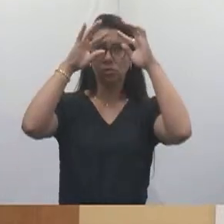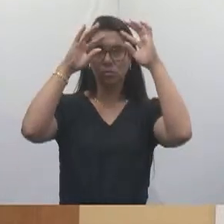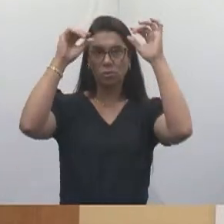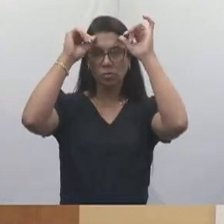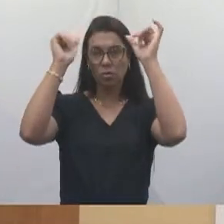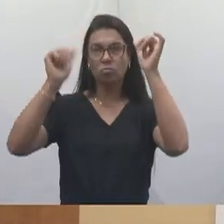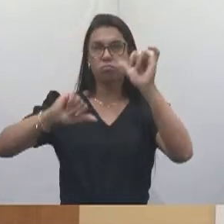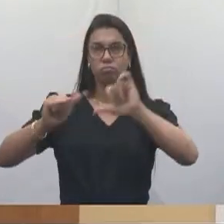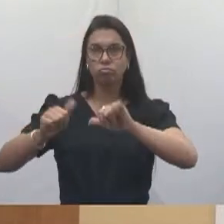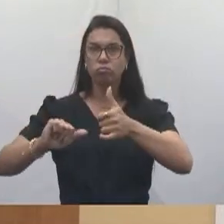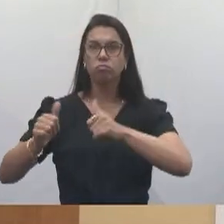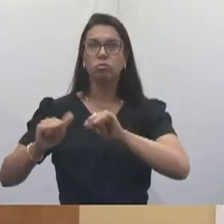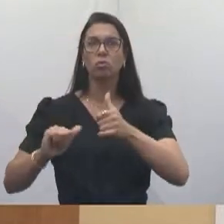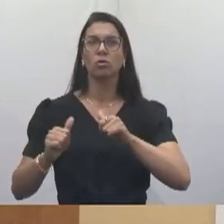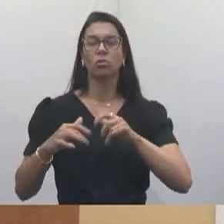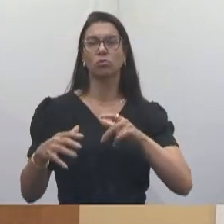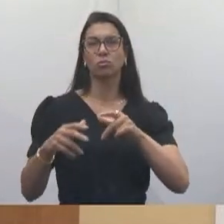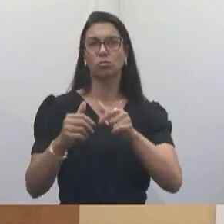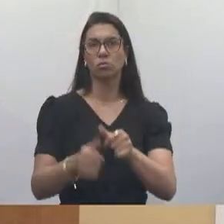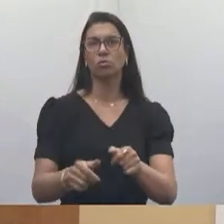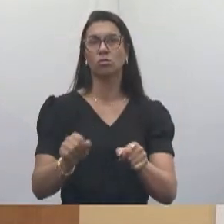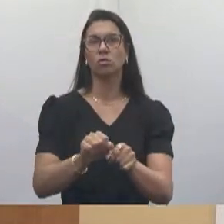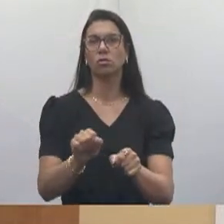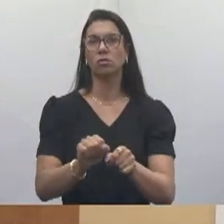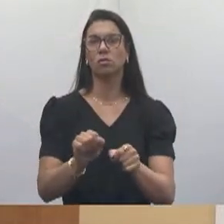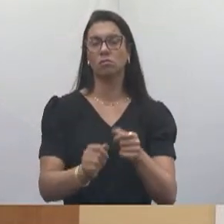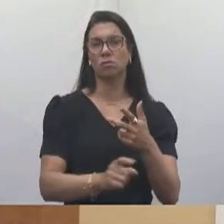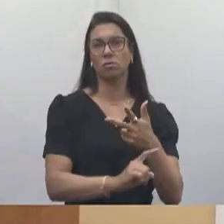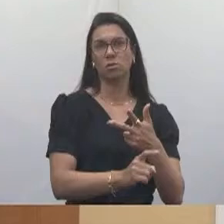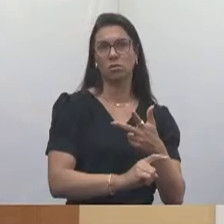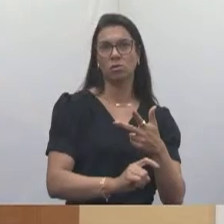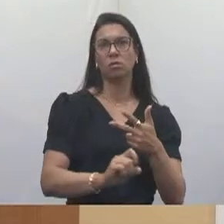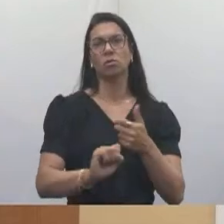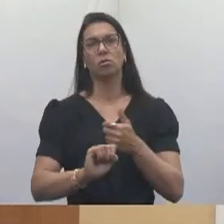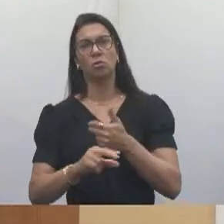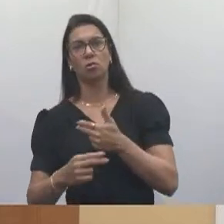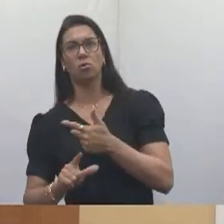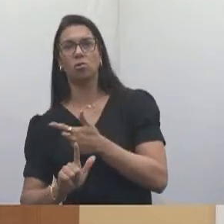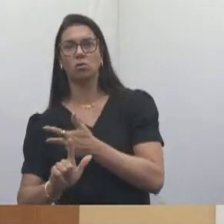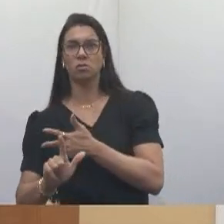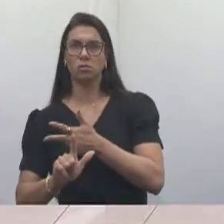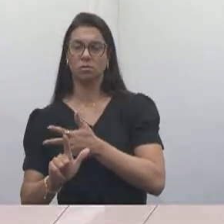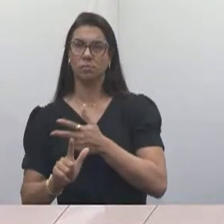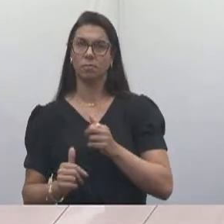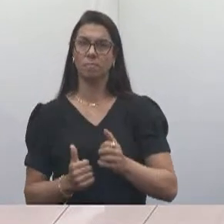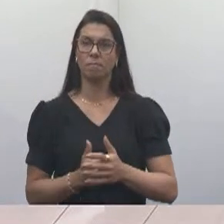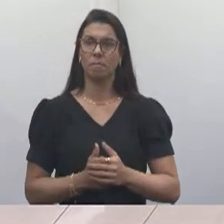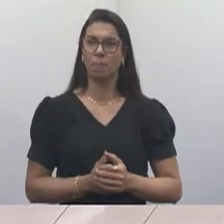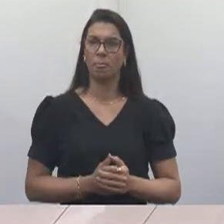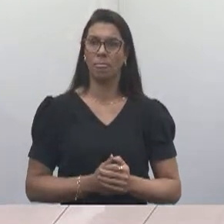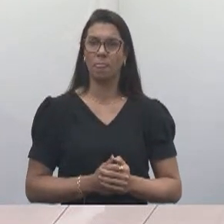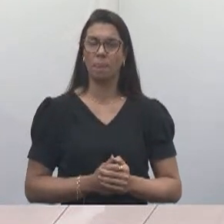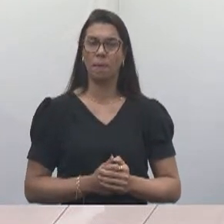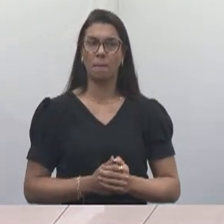para julgar, não é, o que é feito tanto no Executivo quanto no Legislativo. É isso.